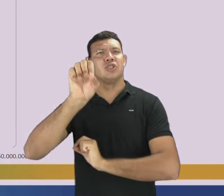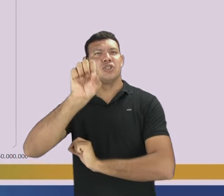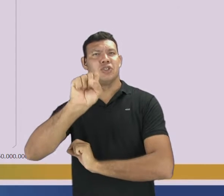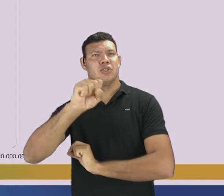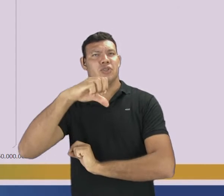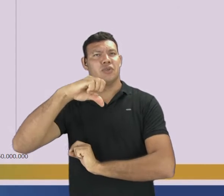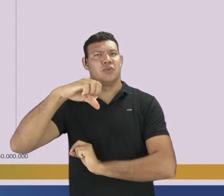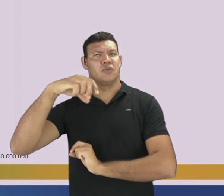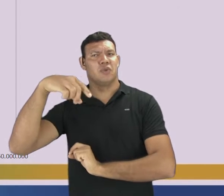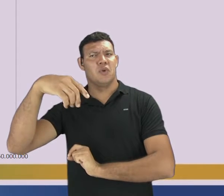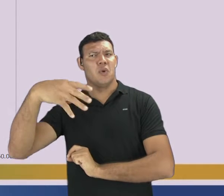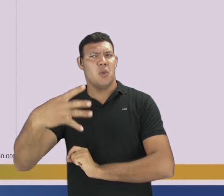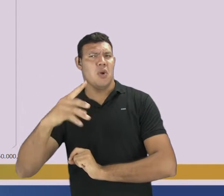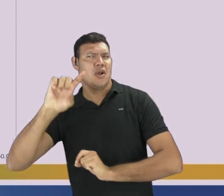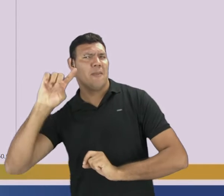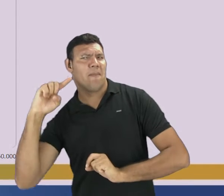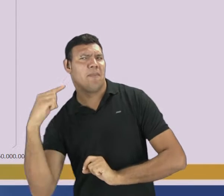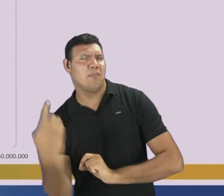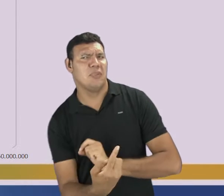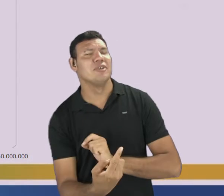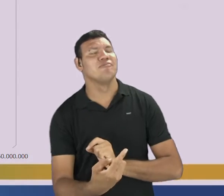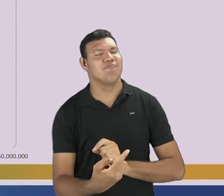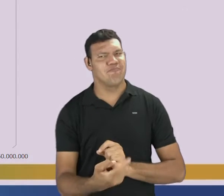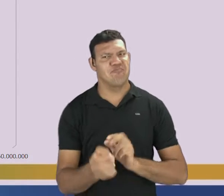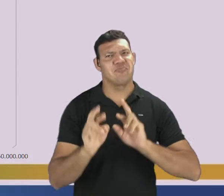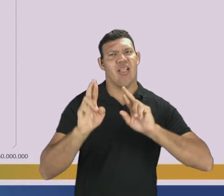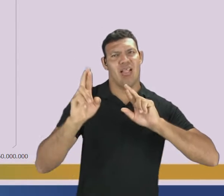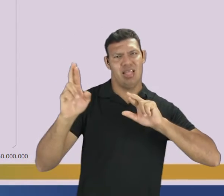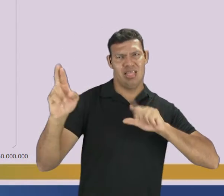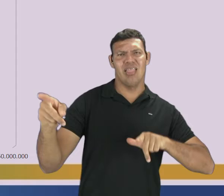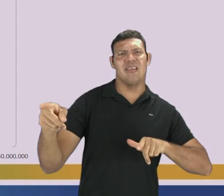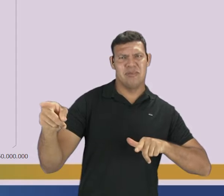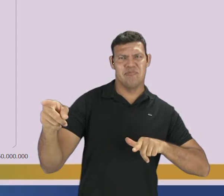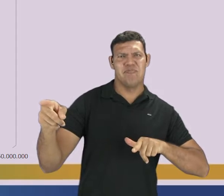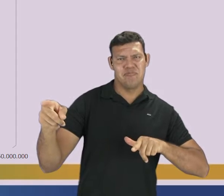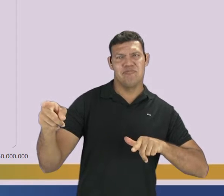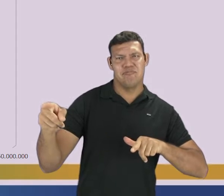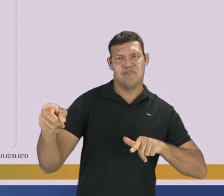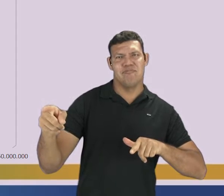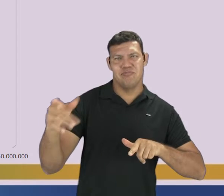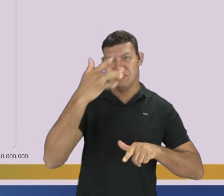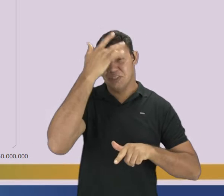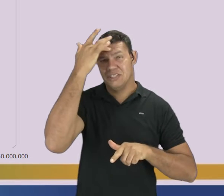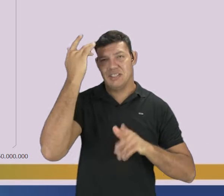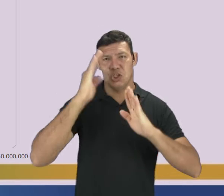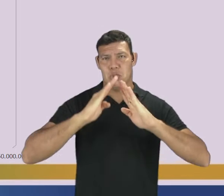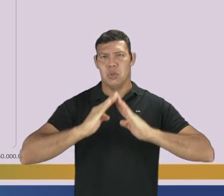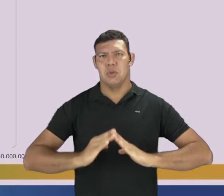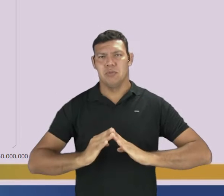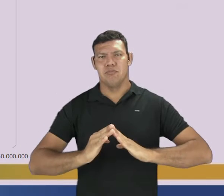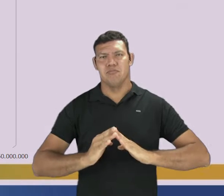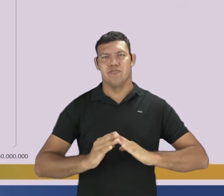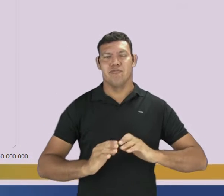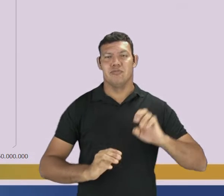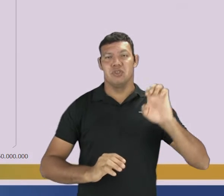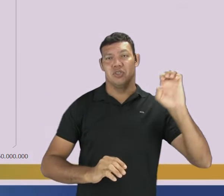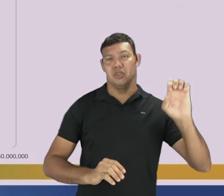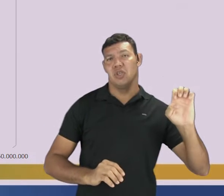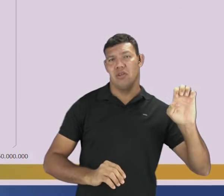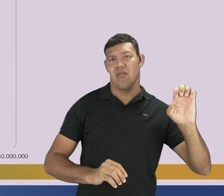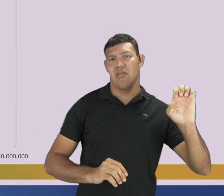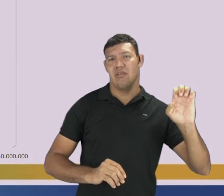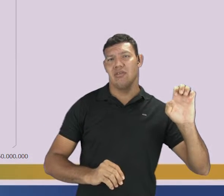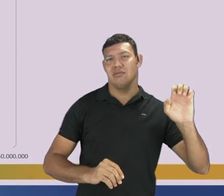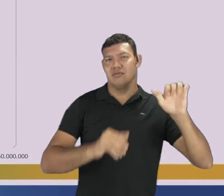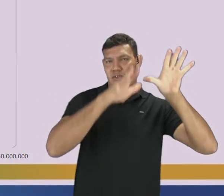894.470 habitantes. Então, daí a gente pode ver a diferença, né, populacional que existe entre um estado e outro.